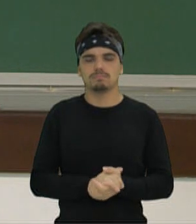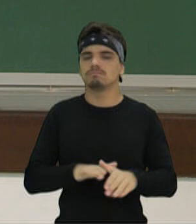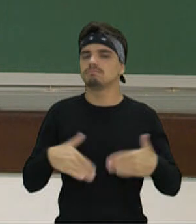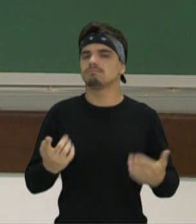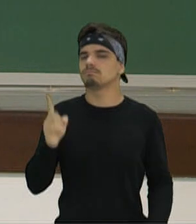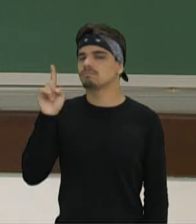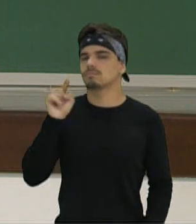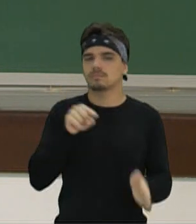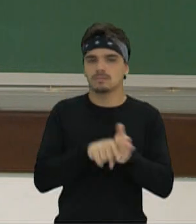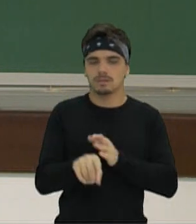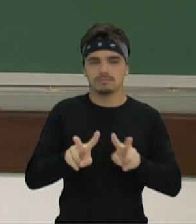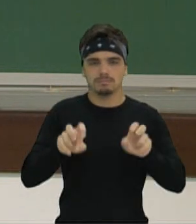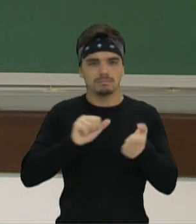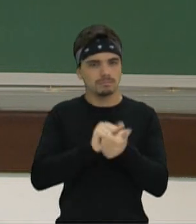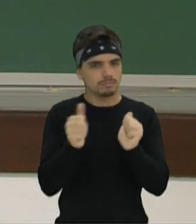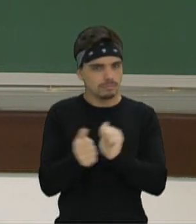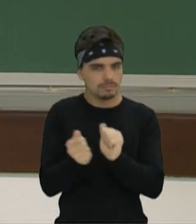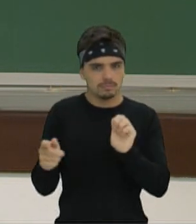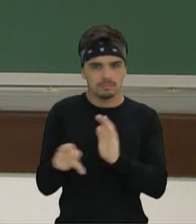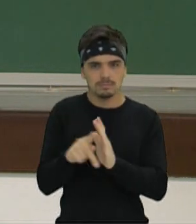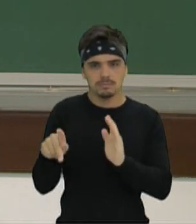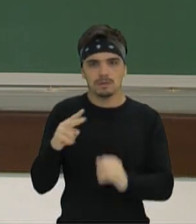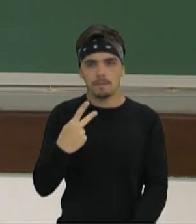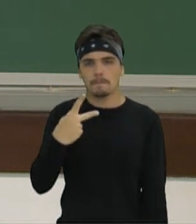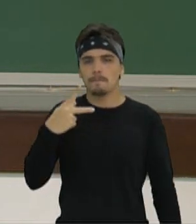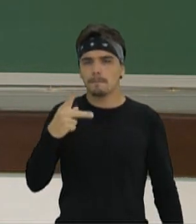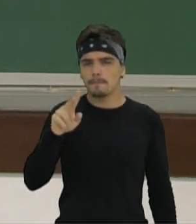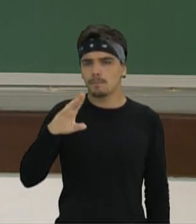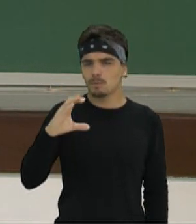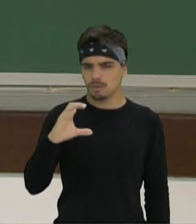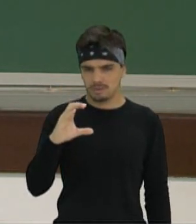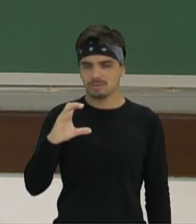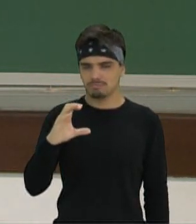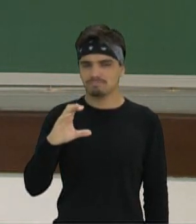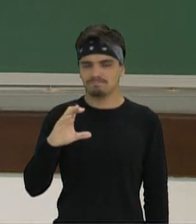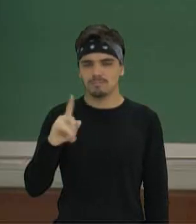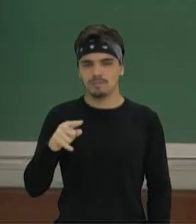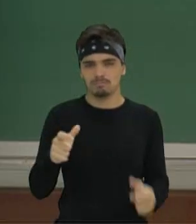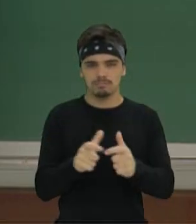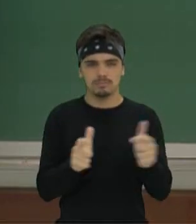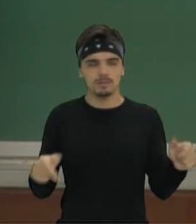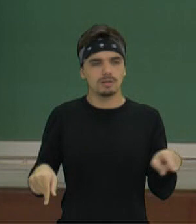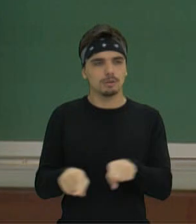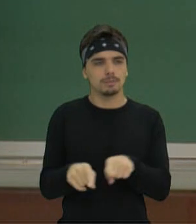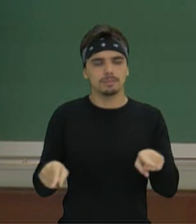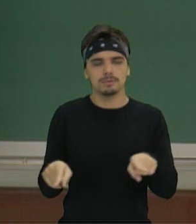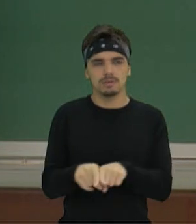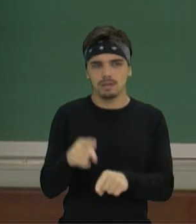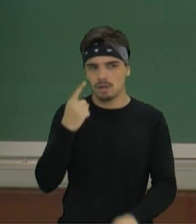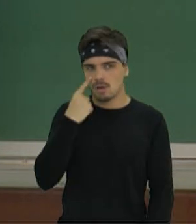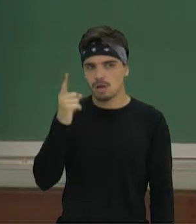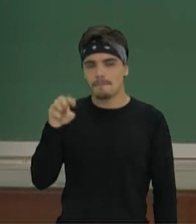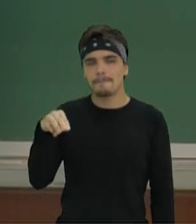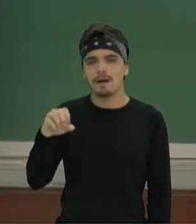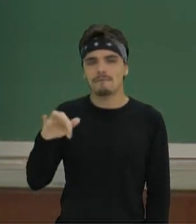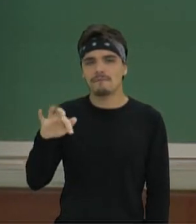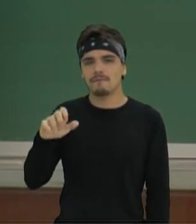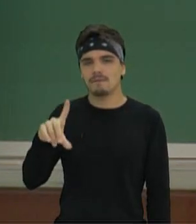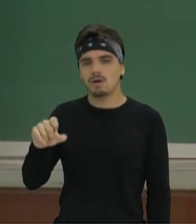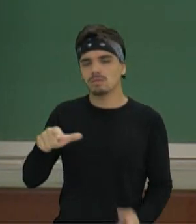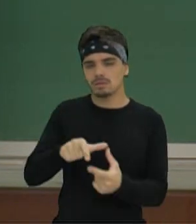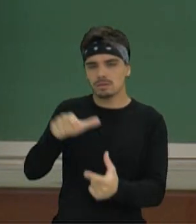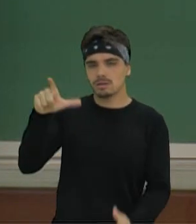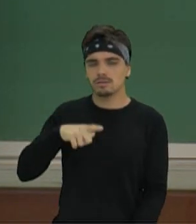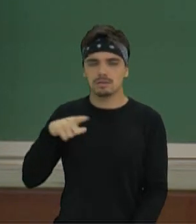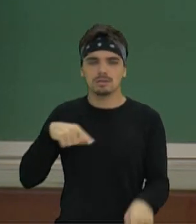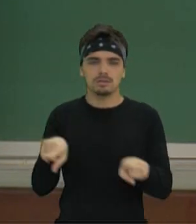Essa questão está adaptada, pessoal, da prova da PUC, justamente porque ela era muito maior. A tirinha da Mafalda era grande e tinha mais